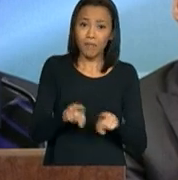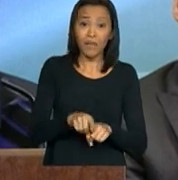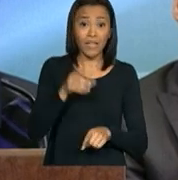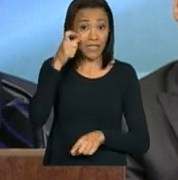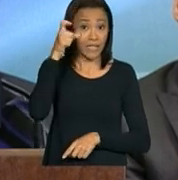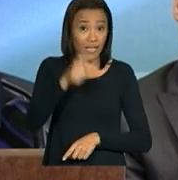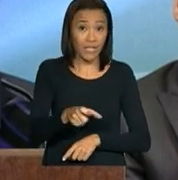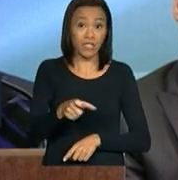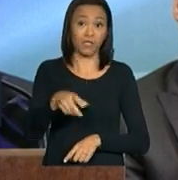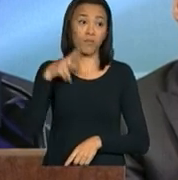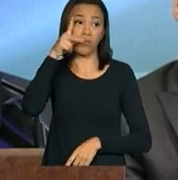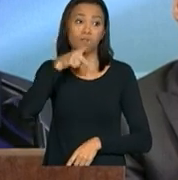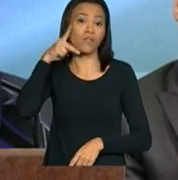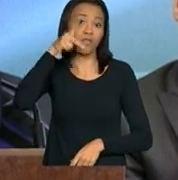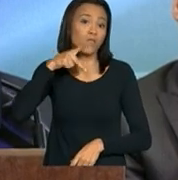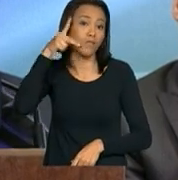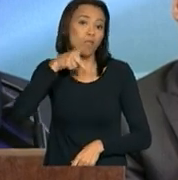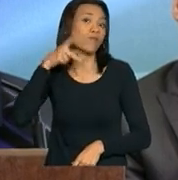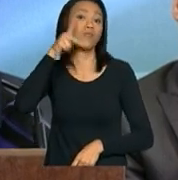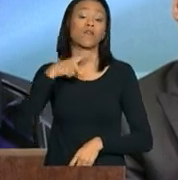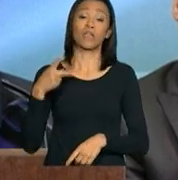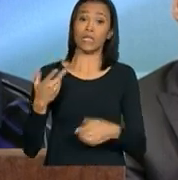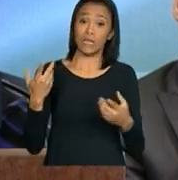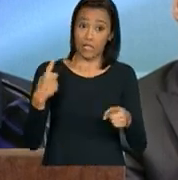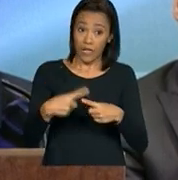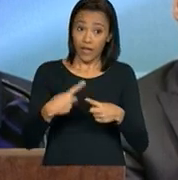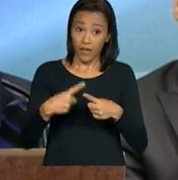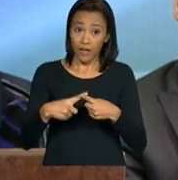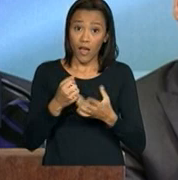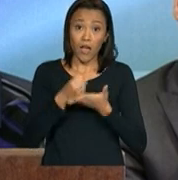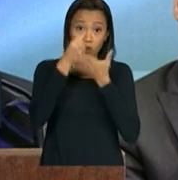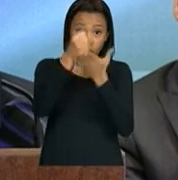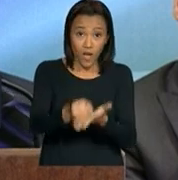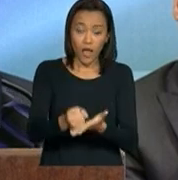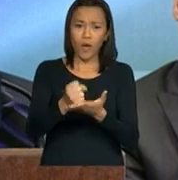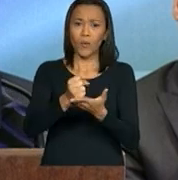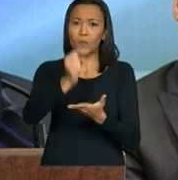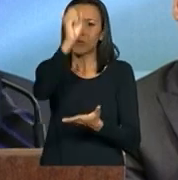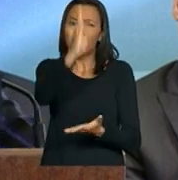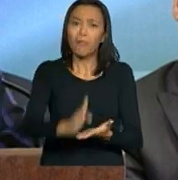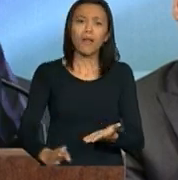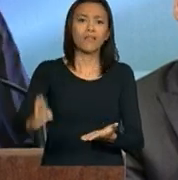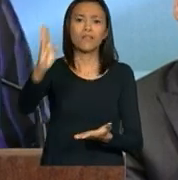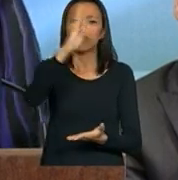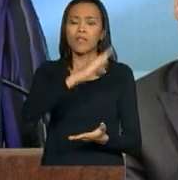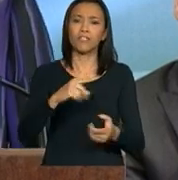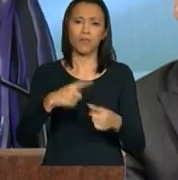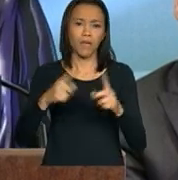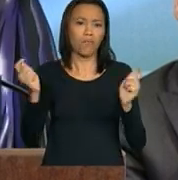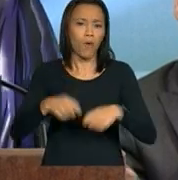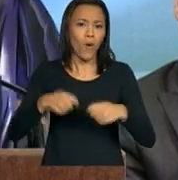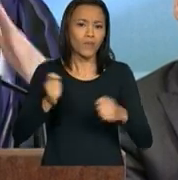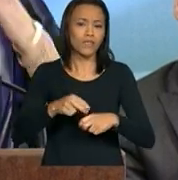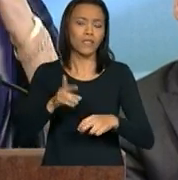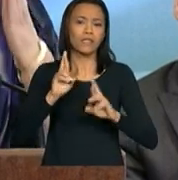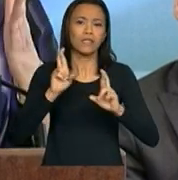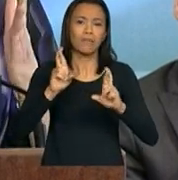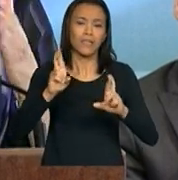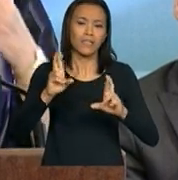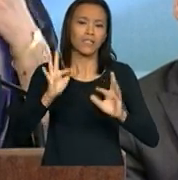políticos em defesa dos direitos dos brasileiros e pela concretização de suas esperanças